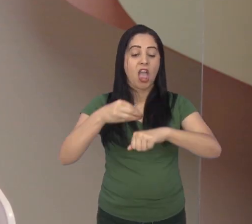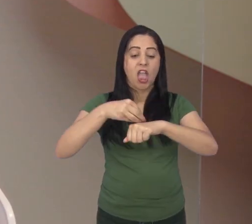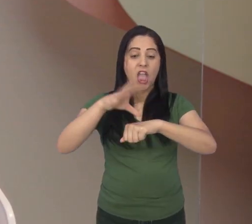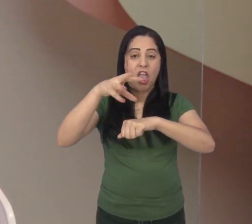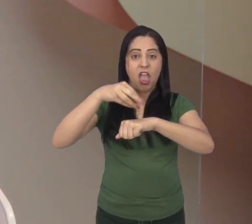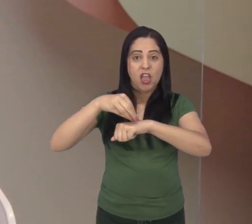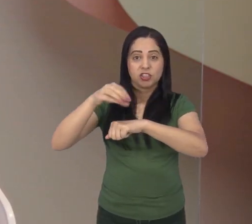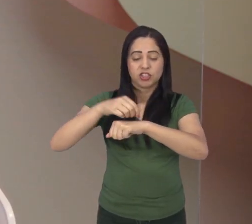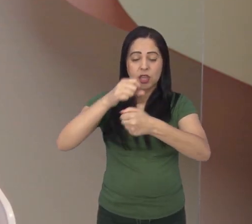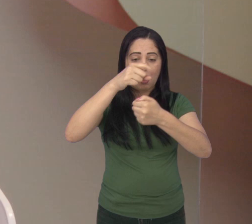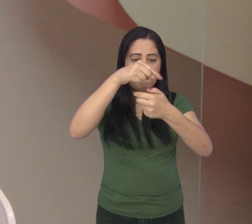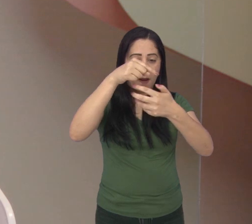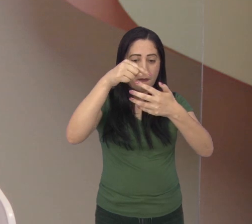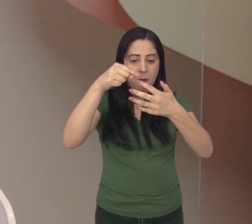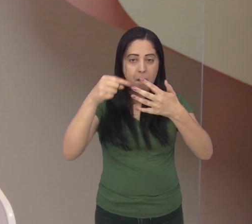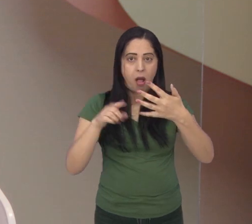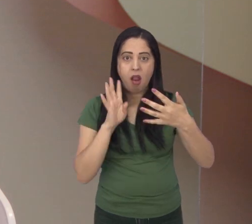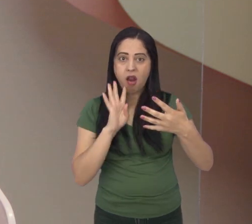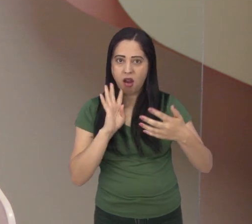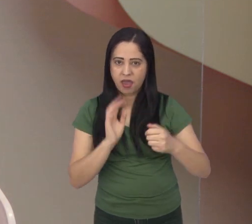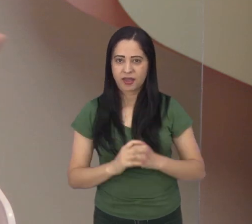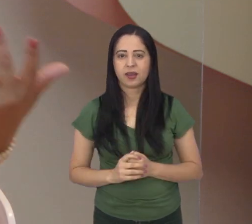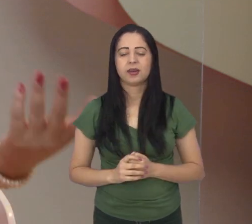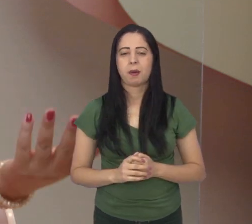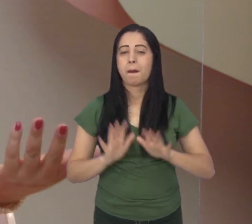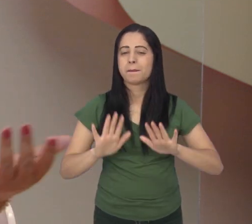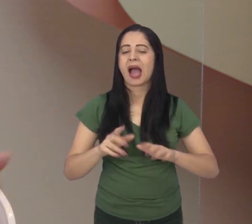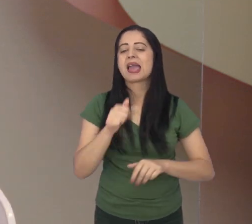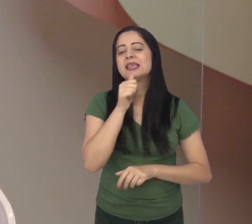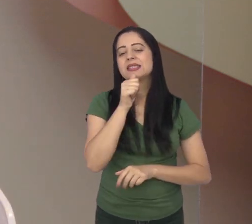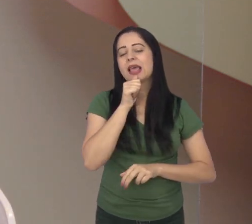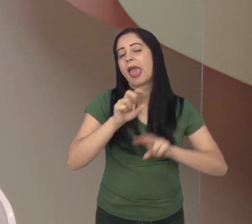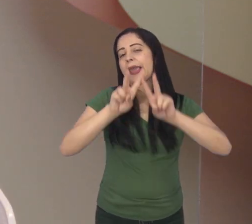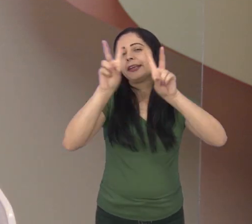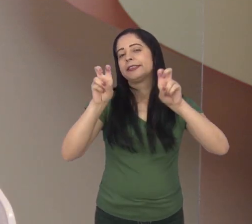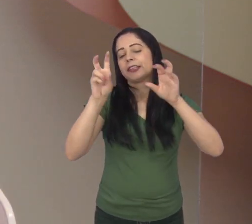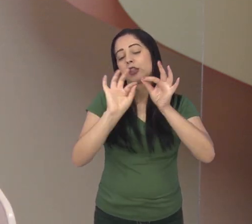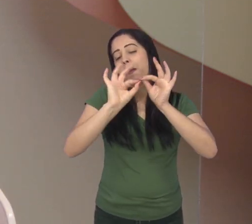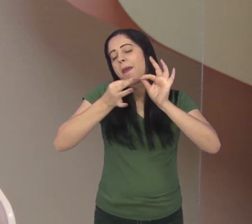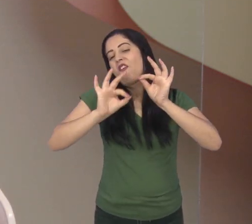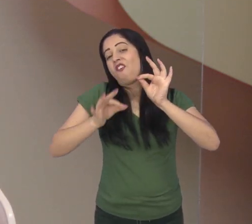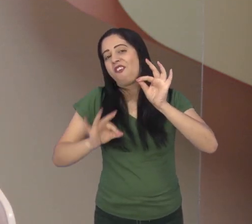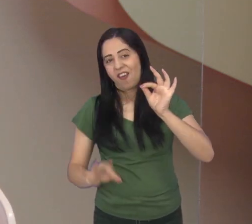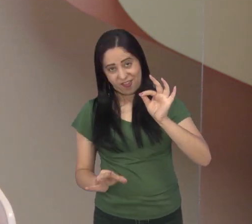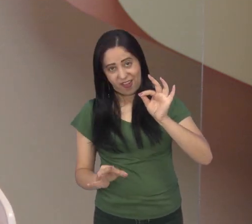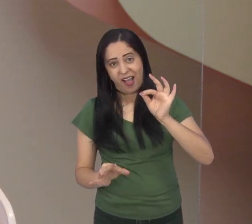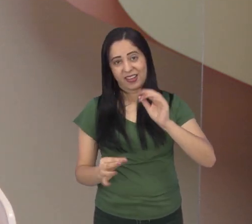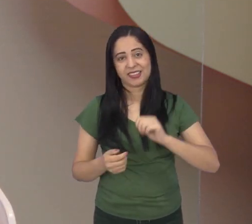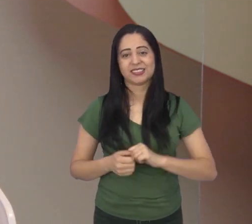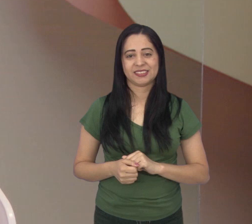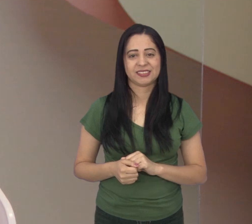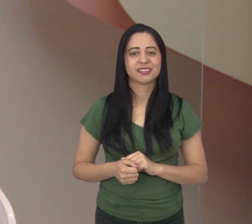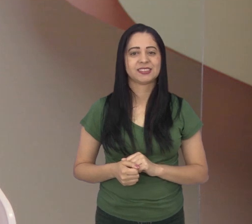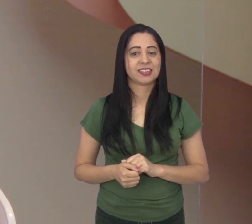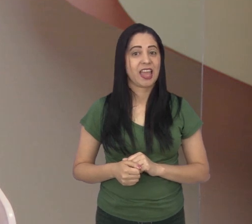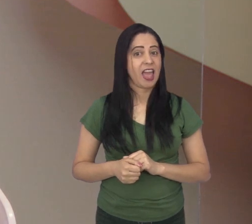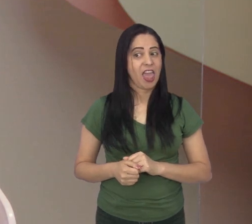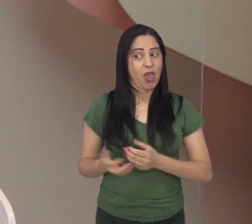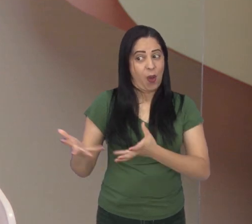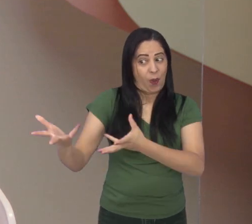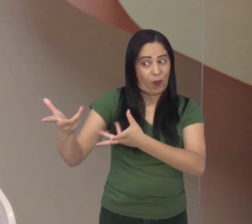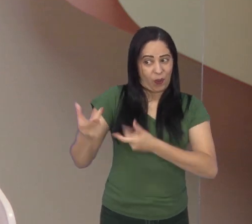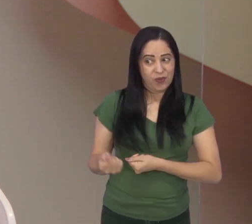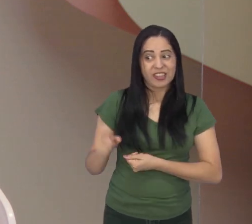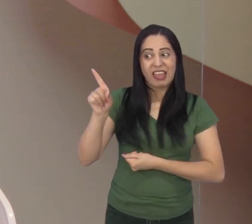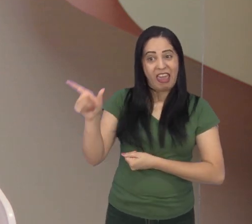Quantas dicas legais com essa reportagem. E como tem muito assunto para a gente conversar sobre cuidados e cultivo das plantas, eu